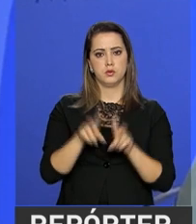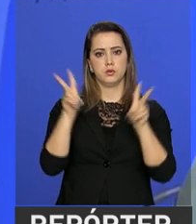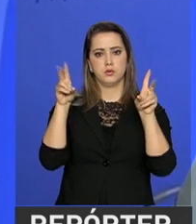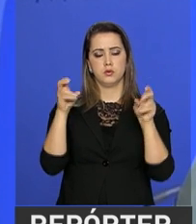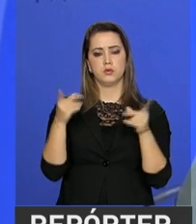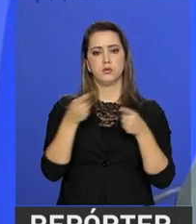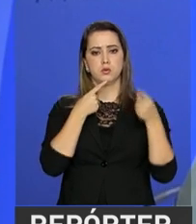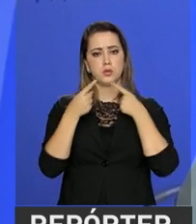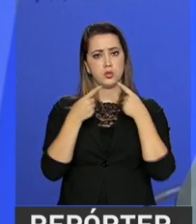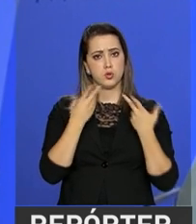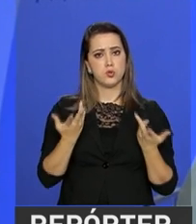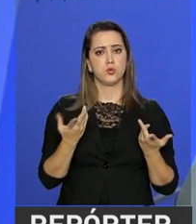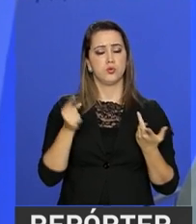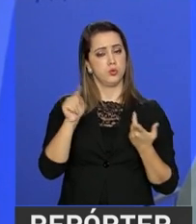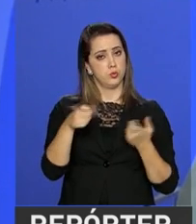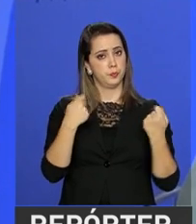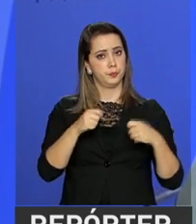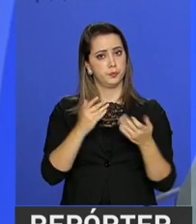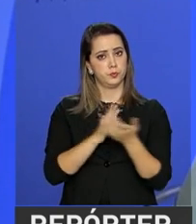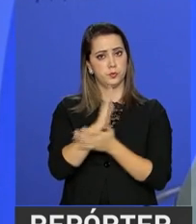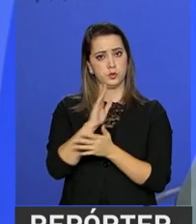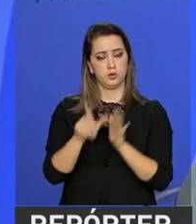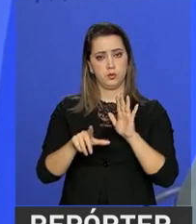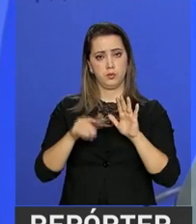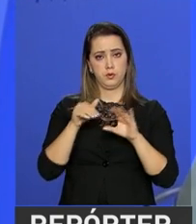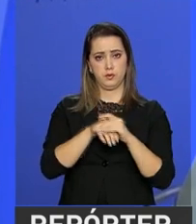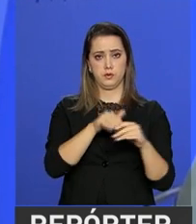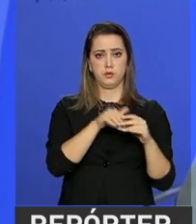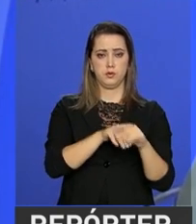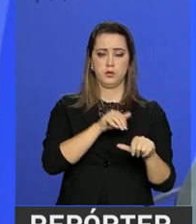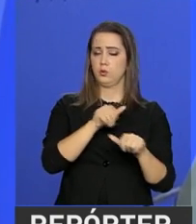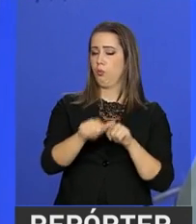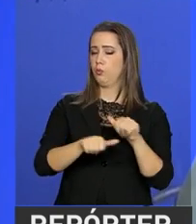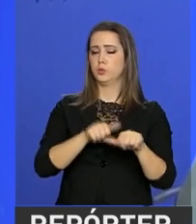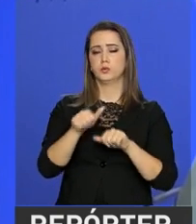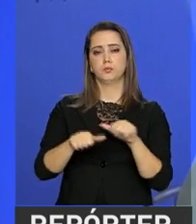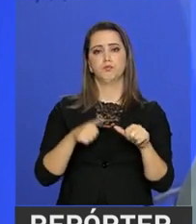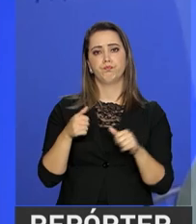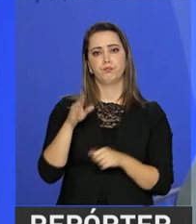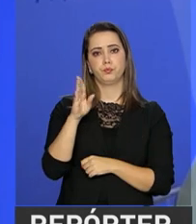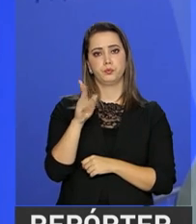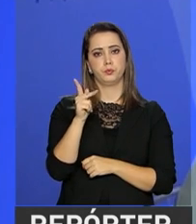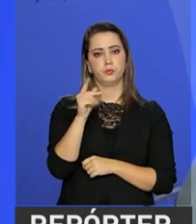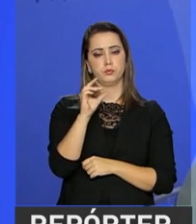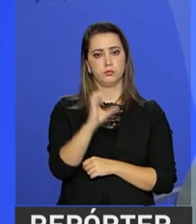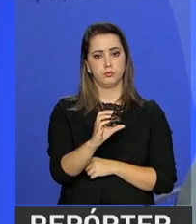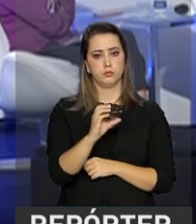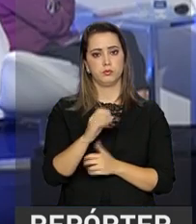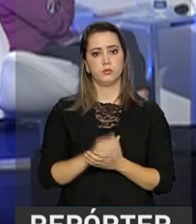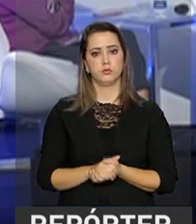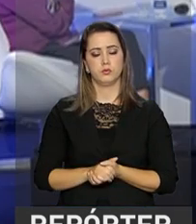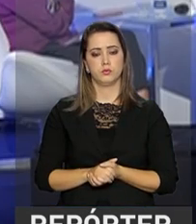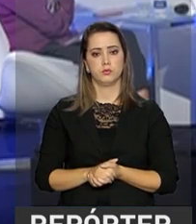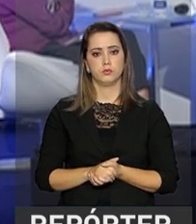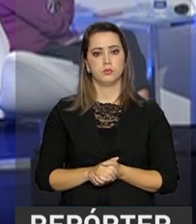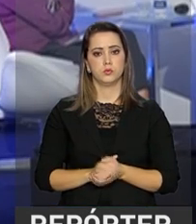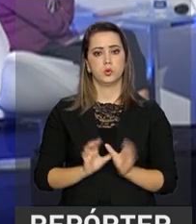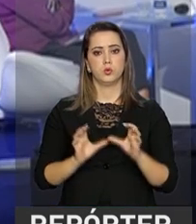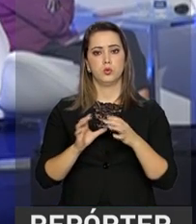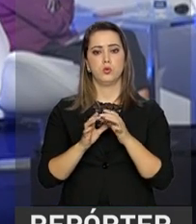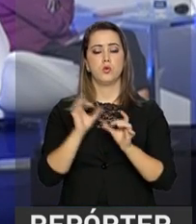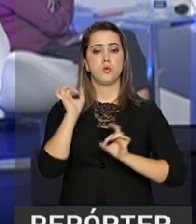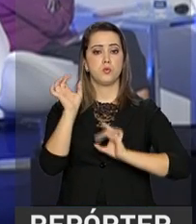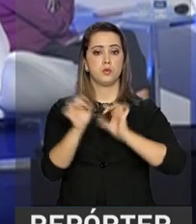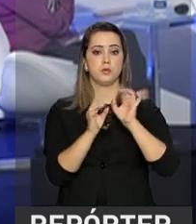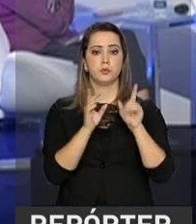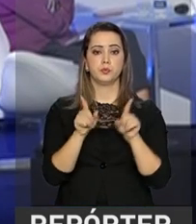discutido e que esperamos que vá à votação não altera as atuais regras do benefício de prestação continuada especialistas em previdência